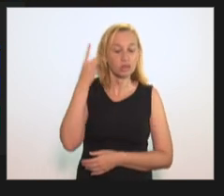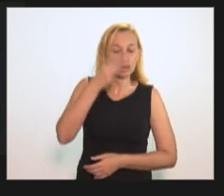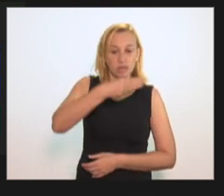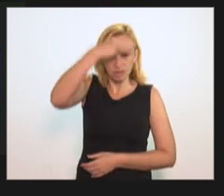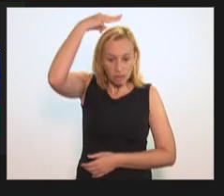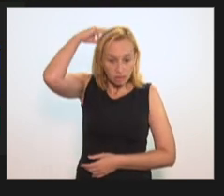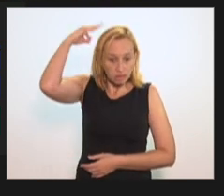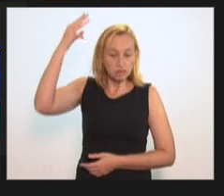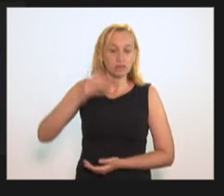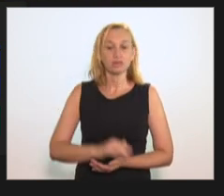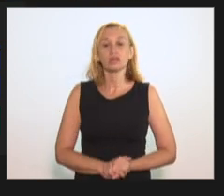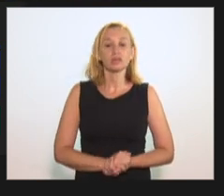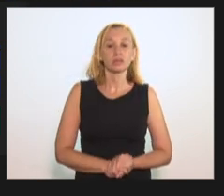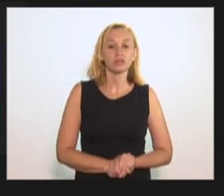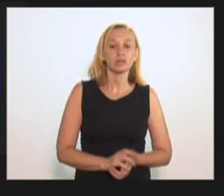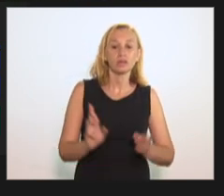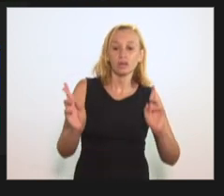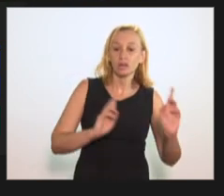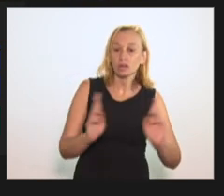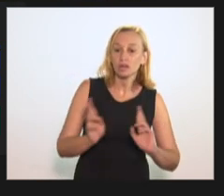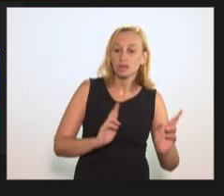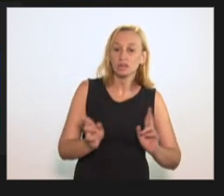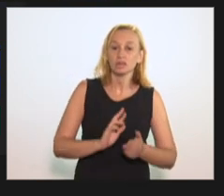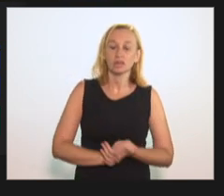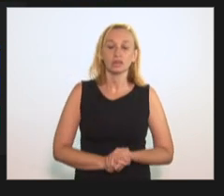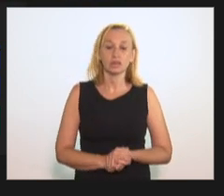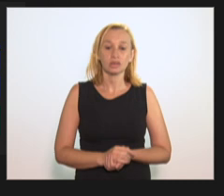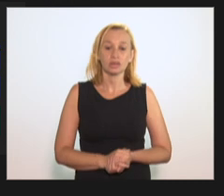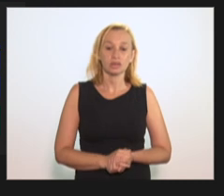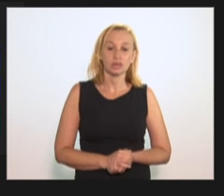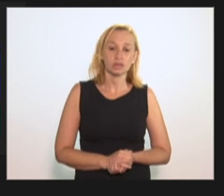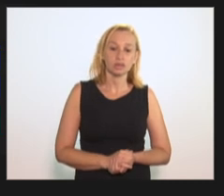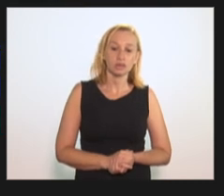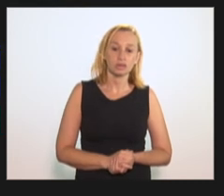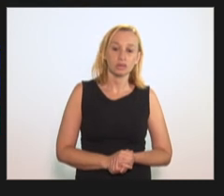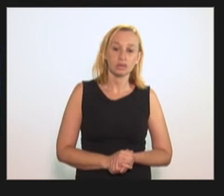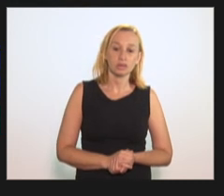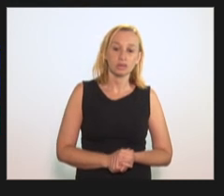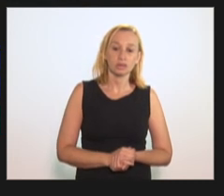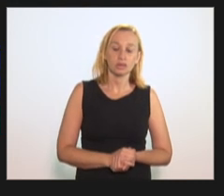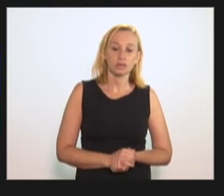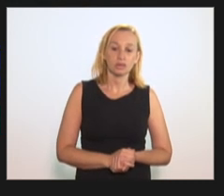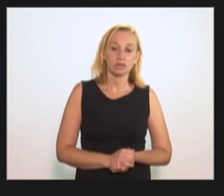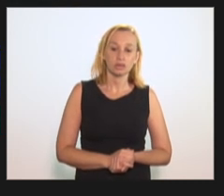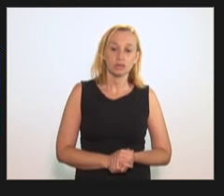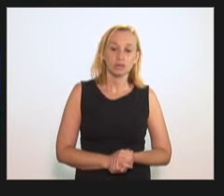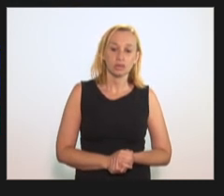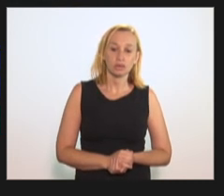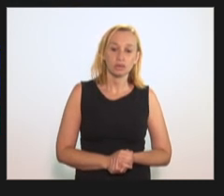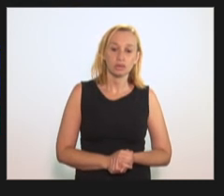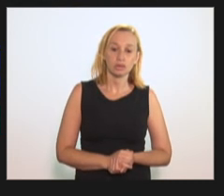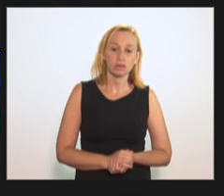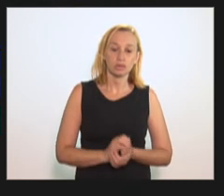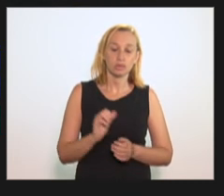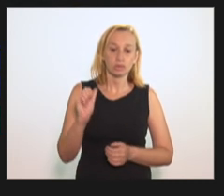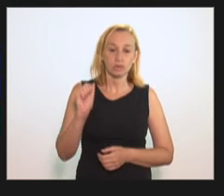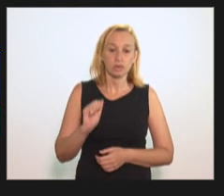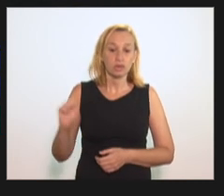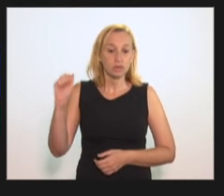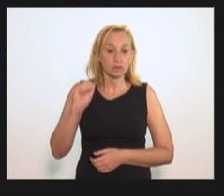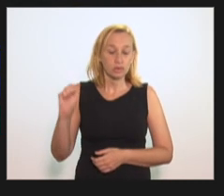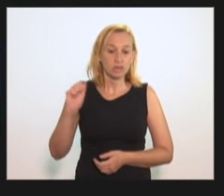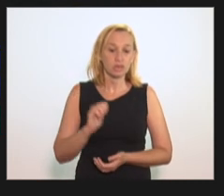março pacheco em relação a uma demanda que nos chegou de muita apreensão por parte da associação